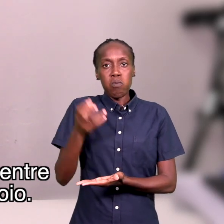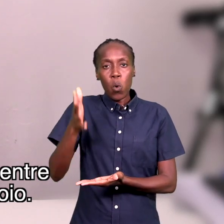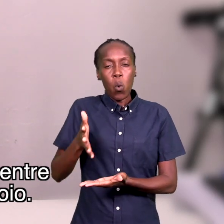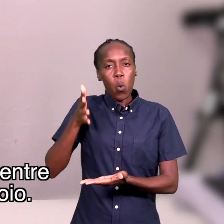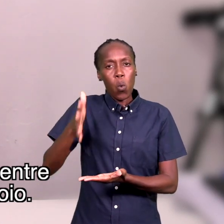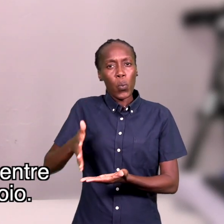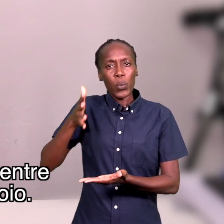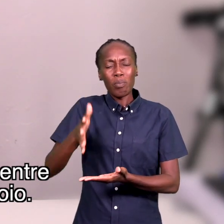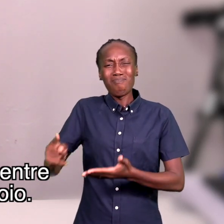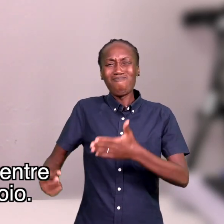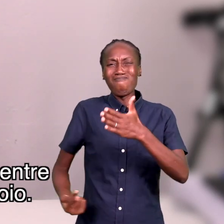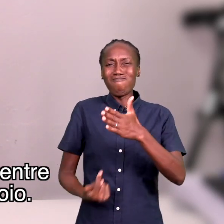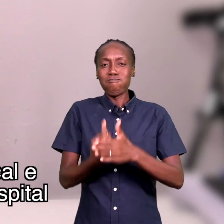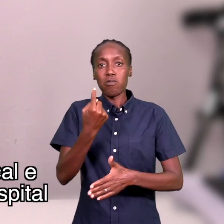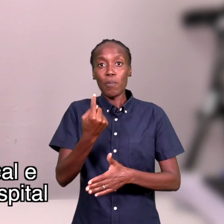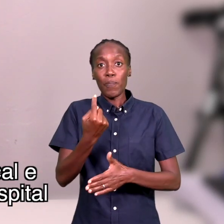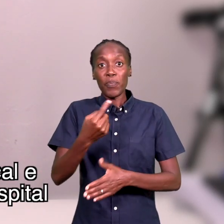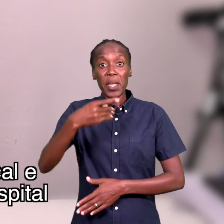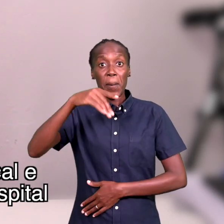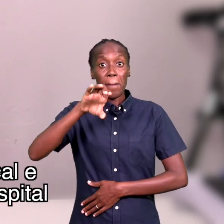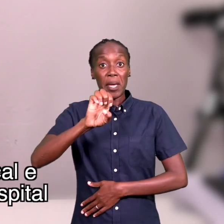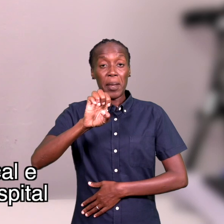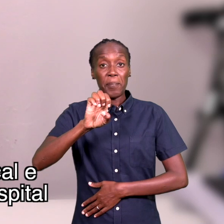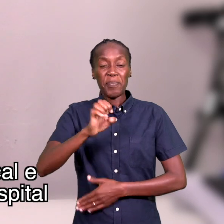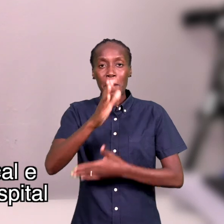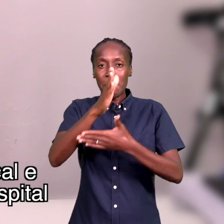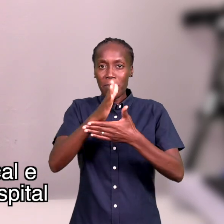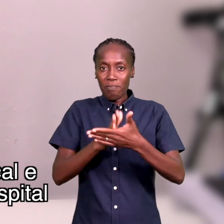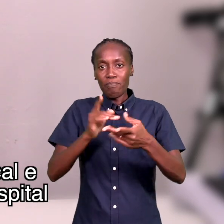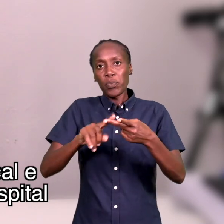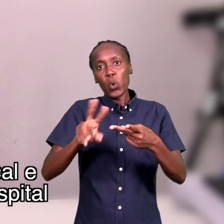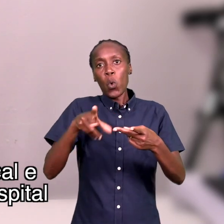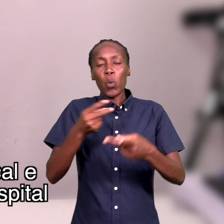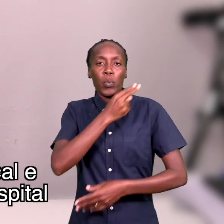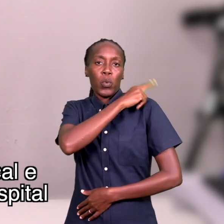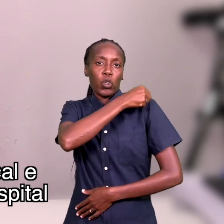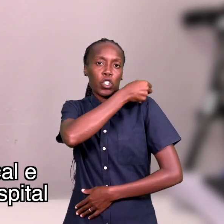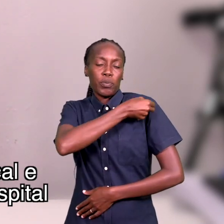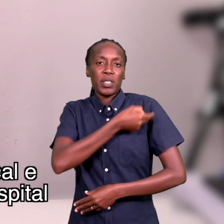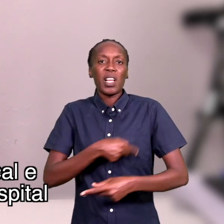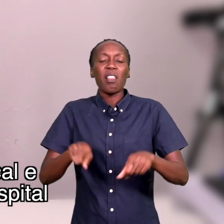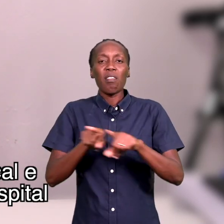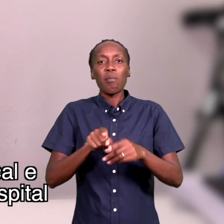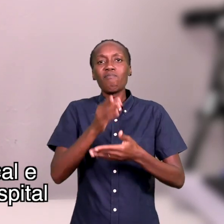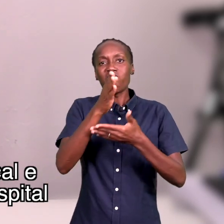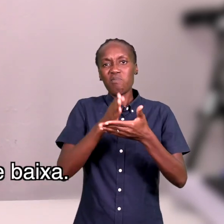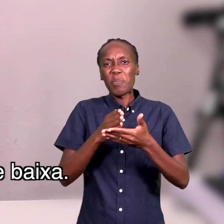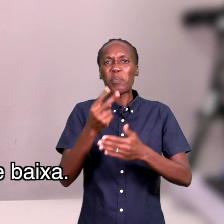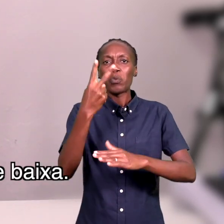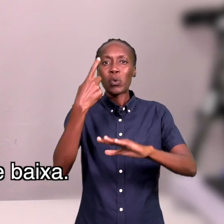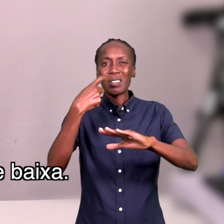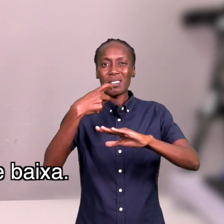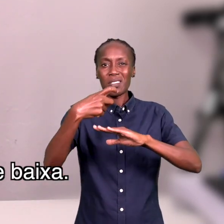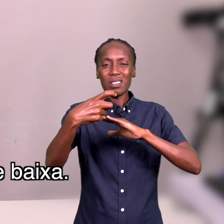a linha ferro e o comboio. Um membro perdi no local, o outro apontaram no hospital,